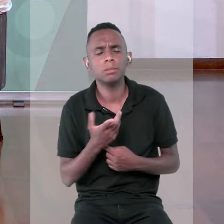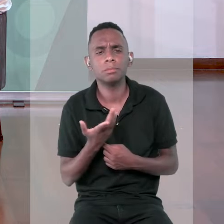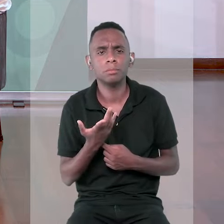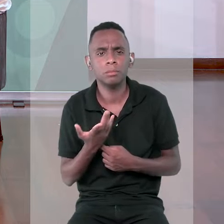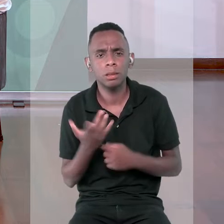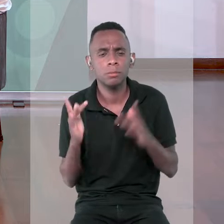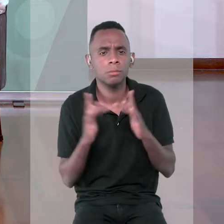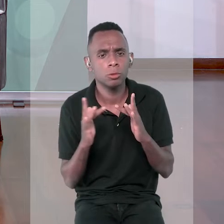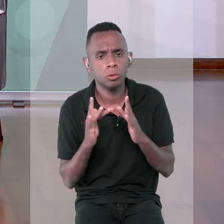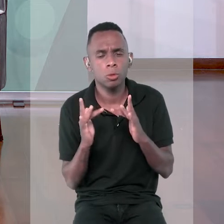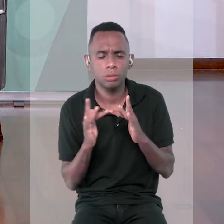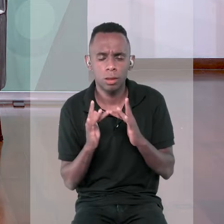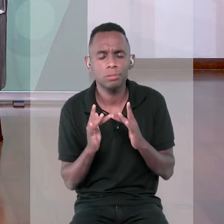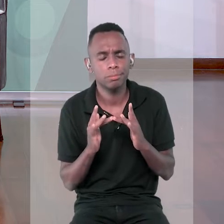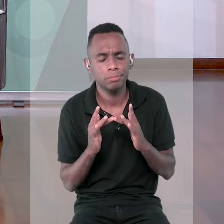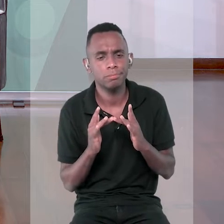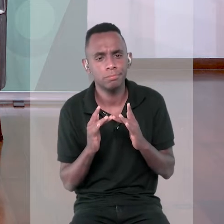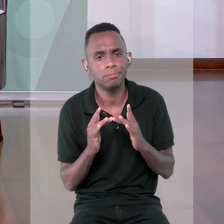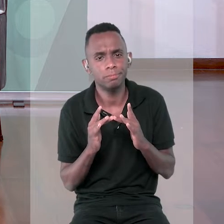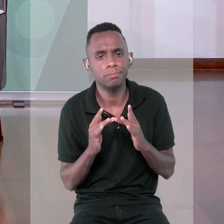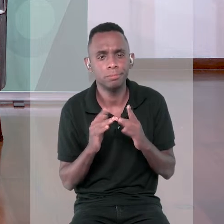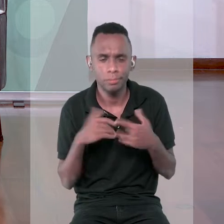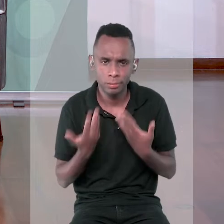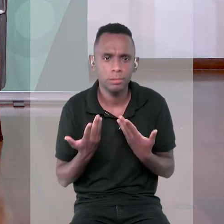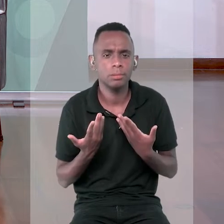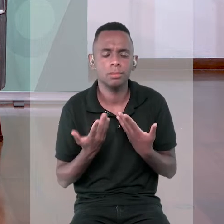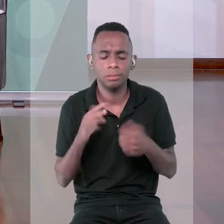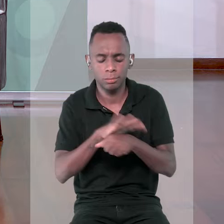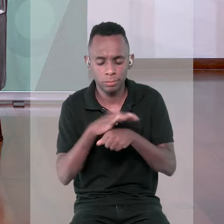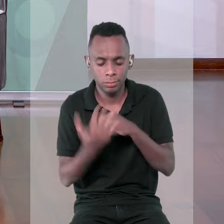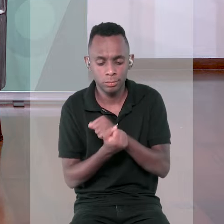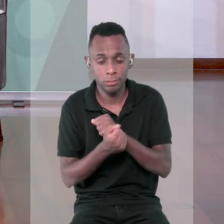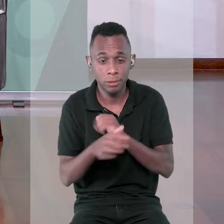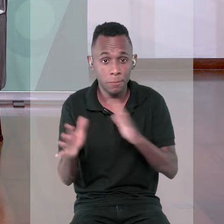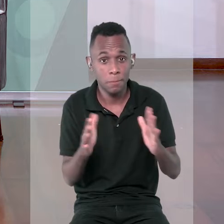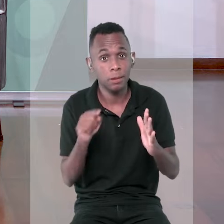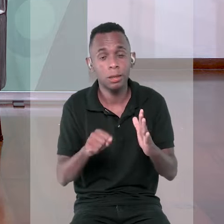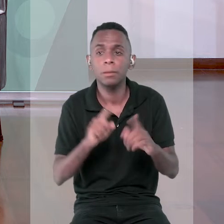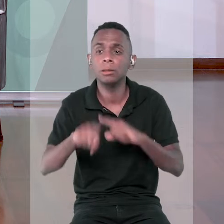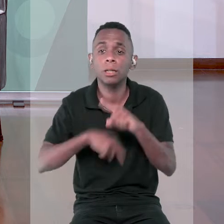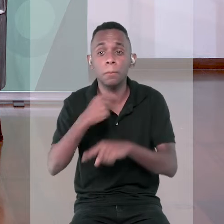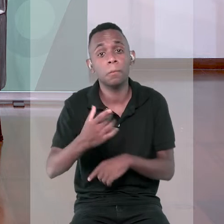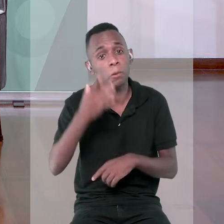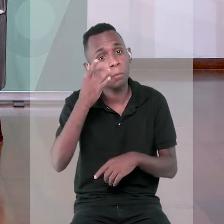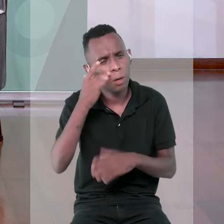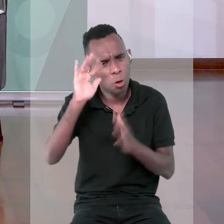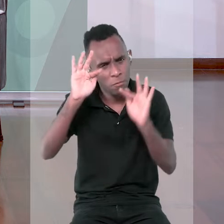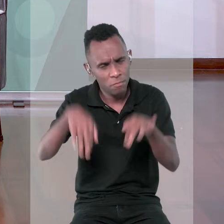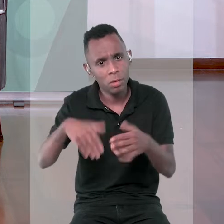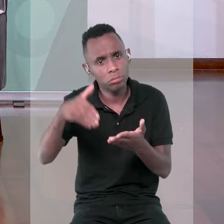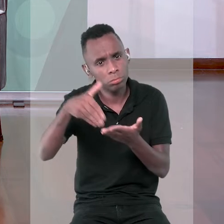essa amizade que atravessou a pandemia, né, até que a gente se encontrou no fim da pandemia